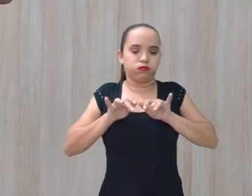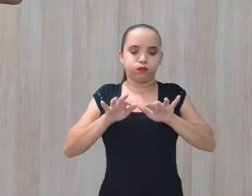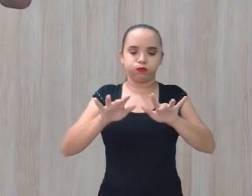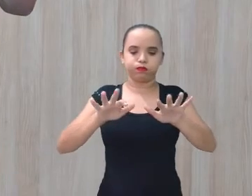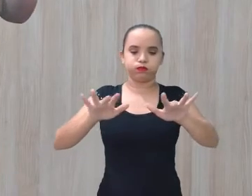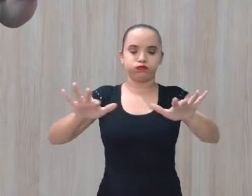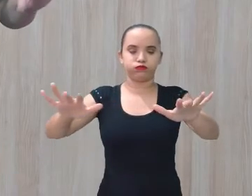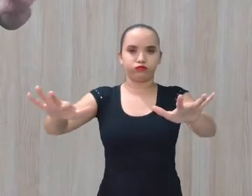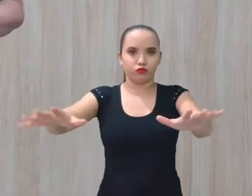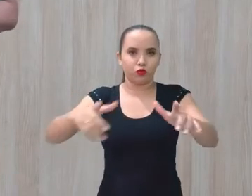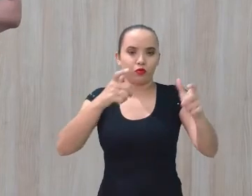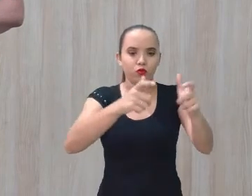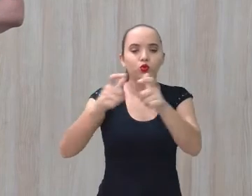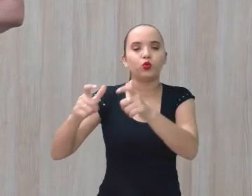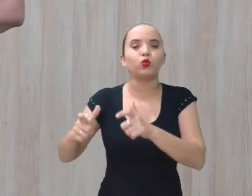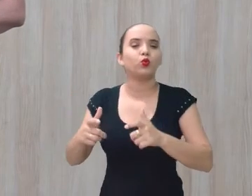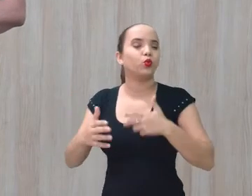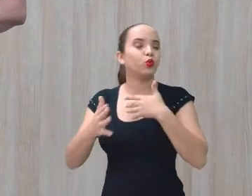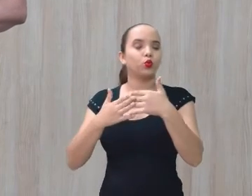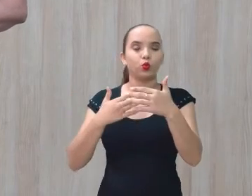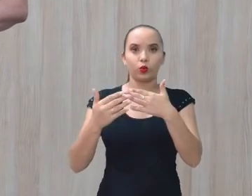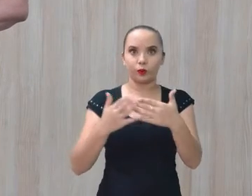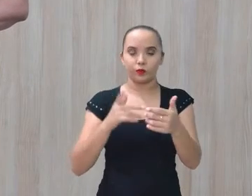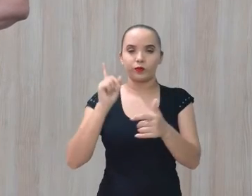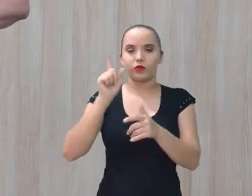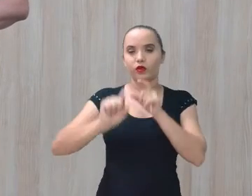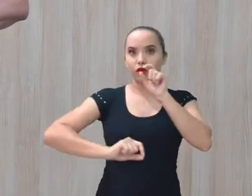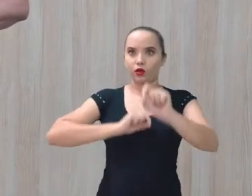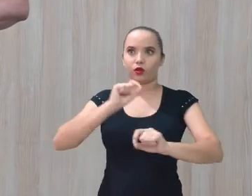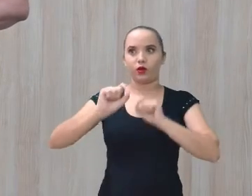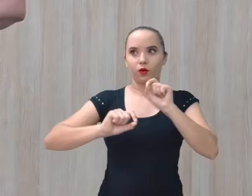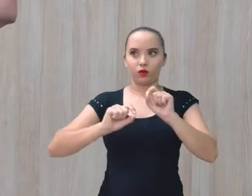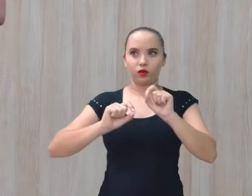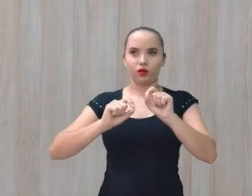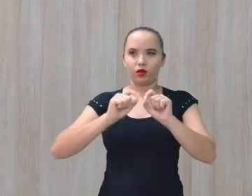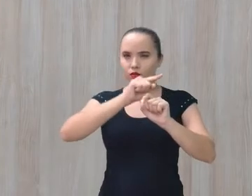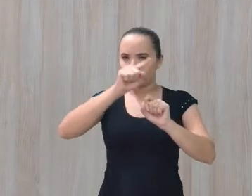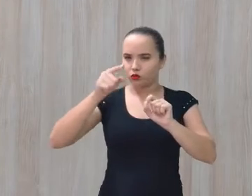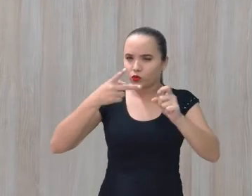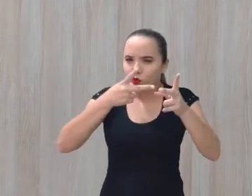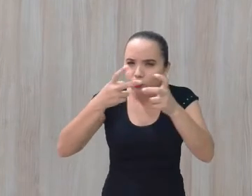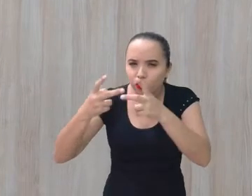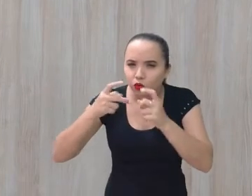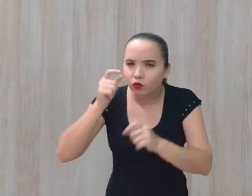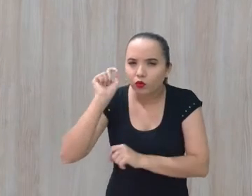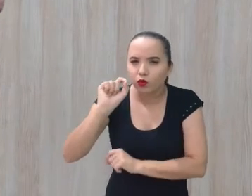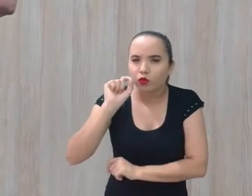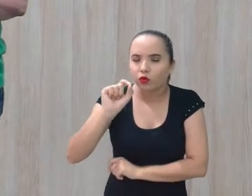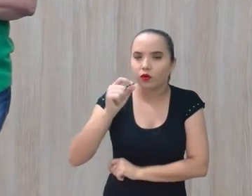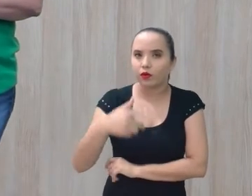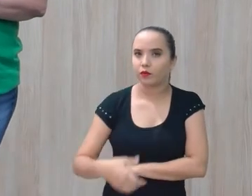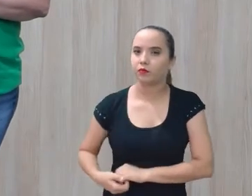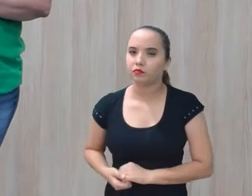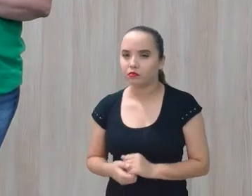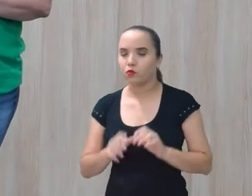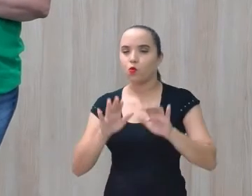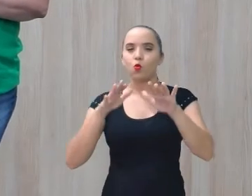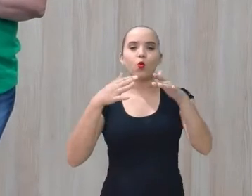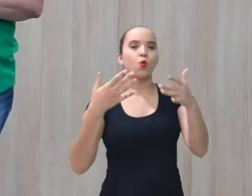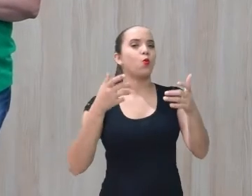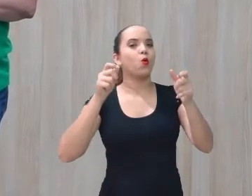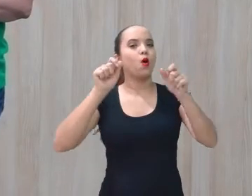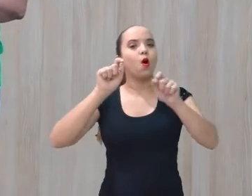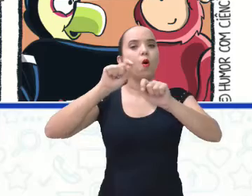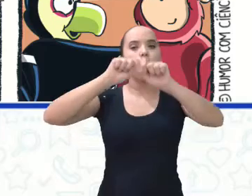estarem espalhadas por toda a cidade, que não é? Vocês conseguem aí perceber a obra de arte que Caco